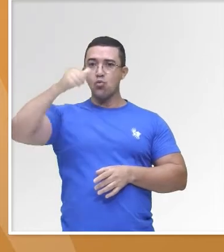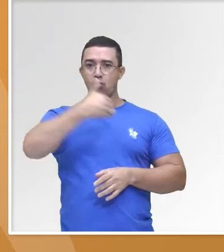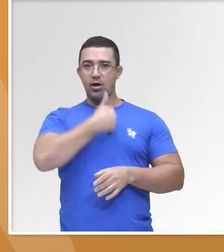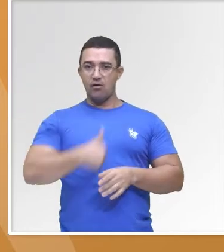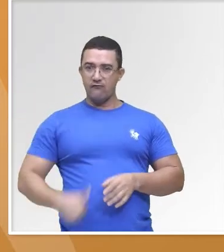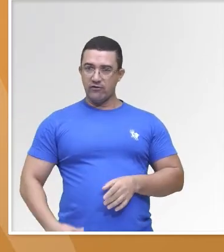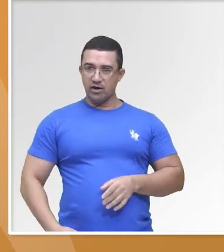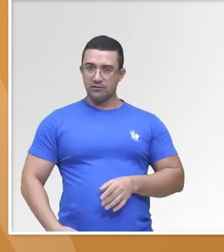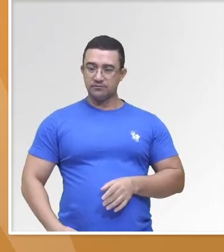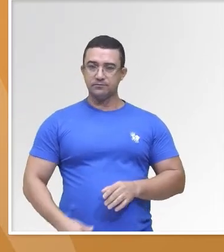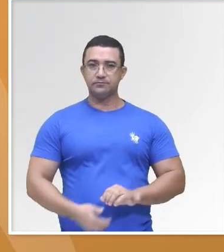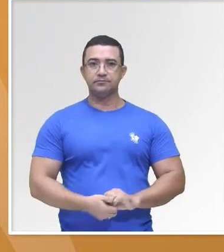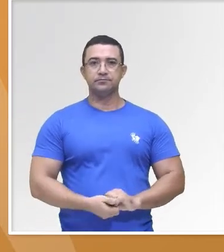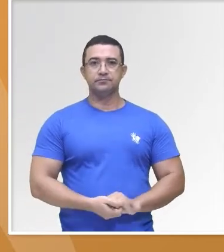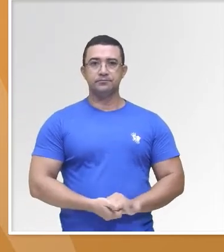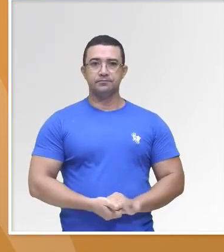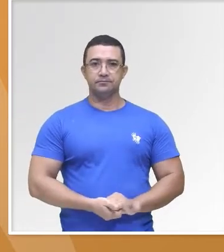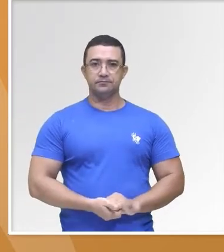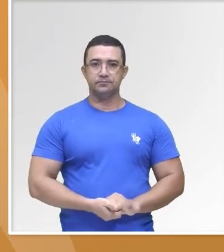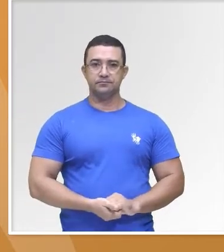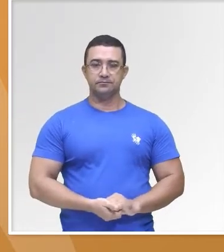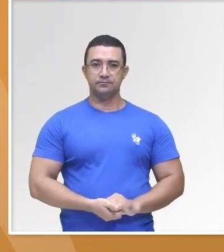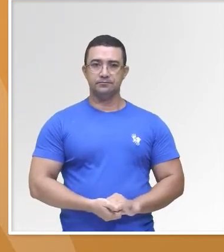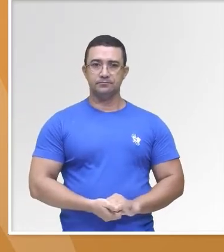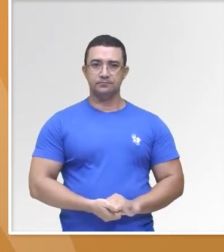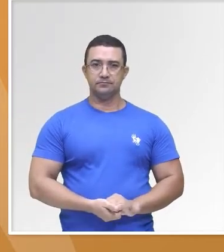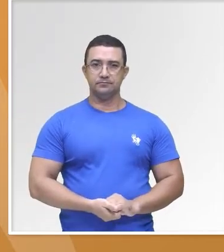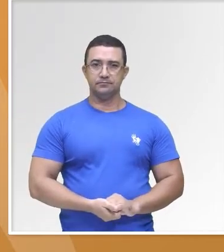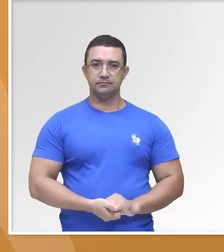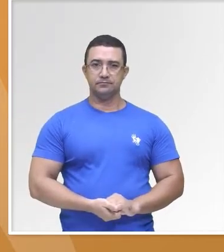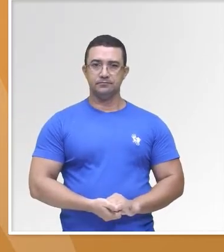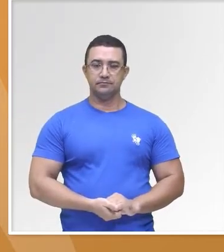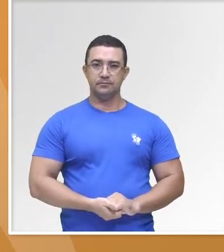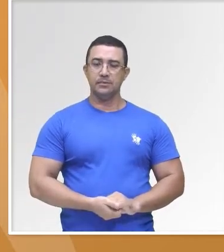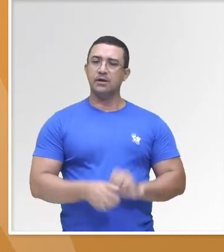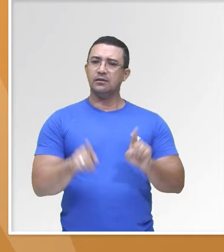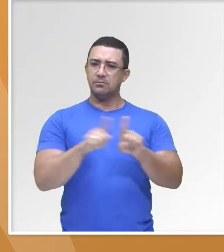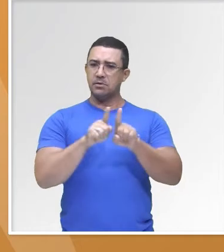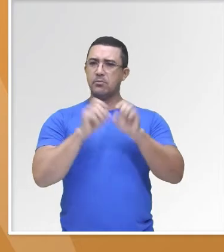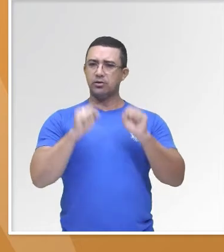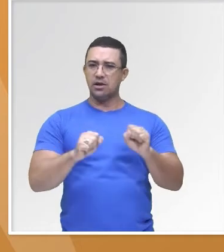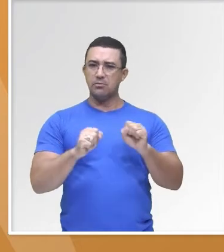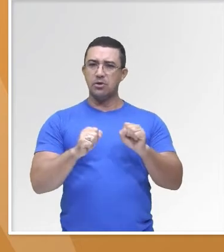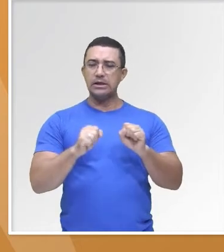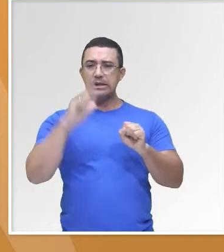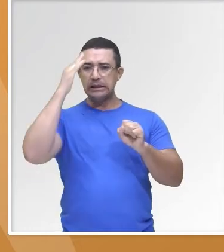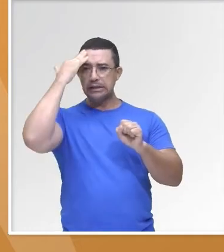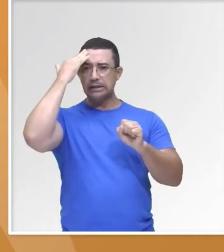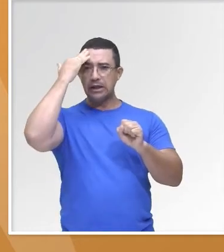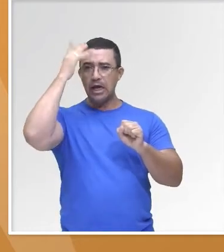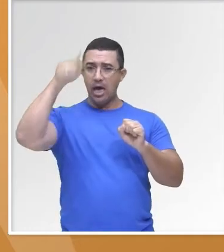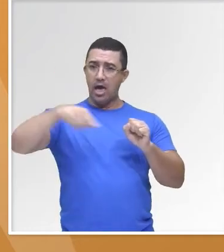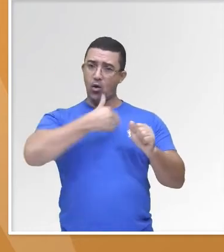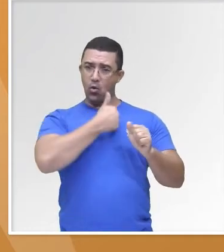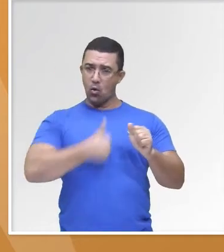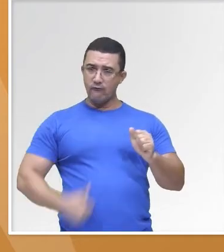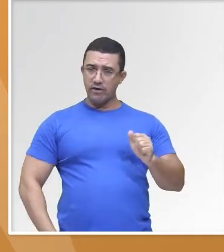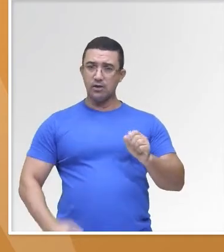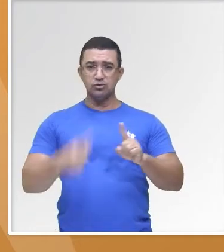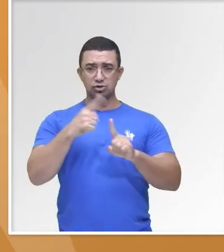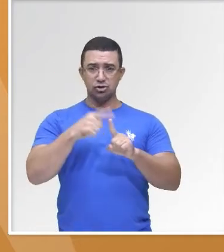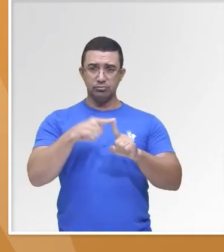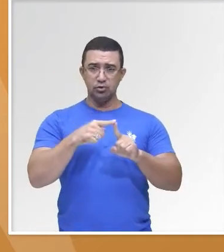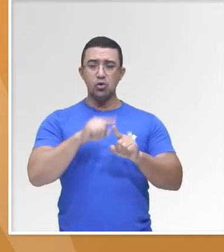complicado isso, né? Então vamos ler novamente, olha aí. De forma geral, podemos considerá-lo como um regime onde se aprofunda